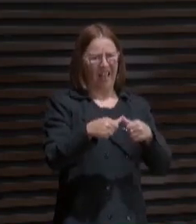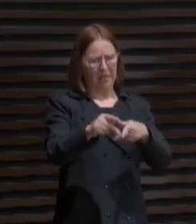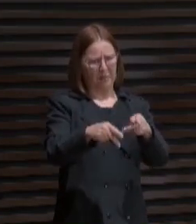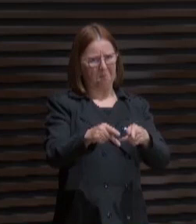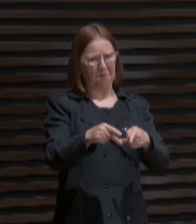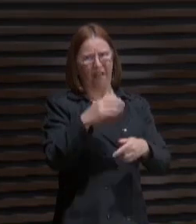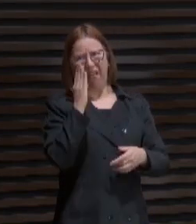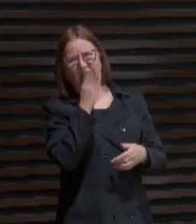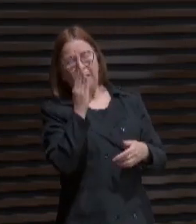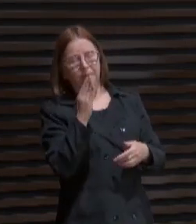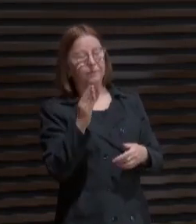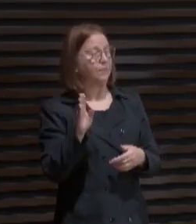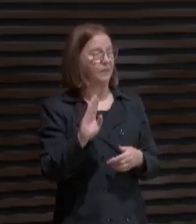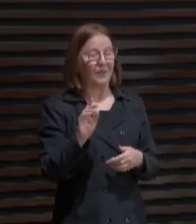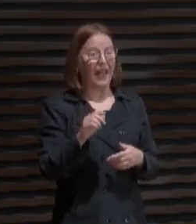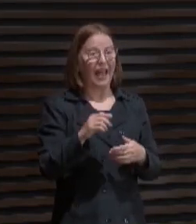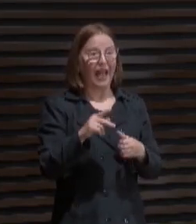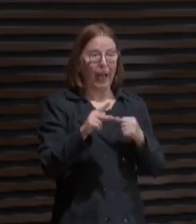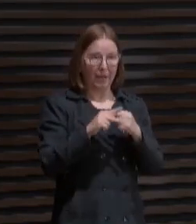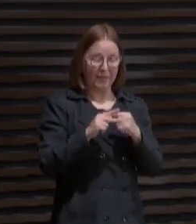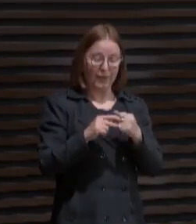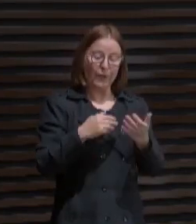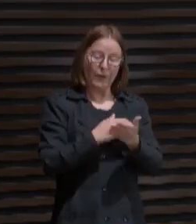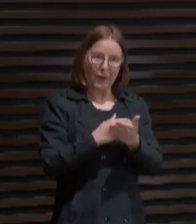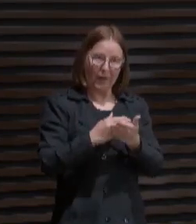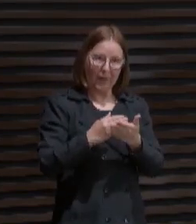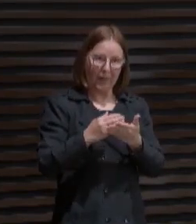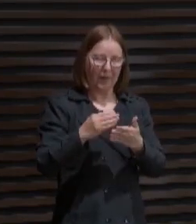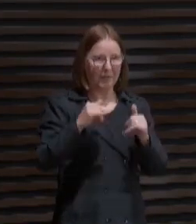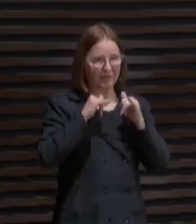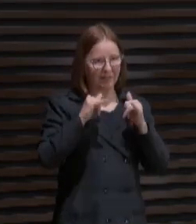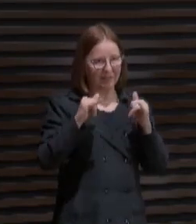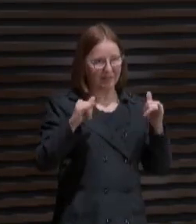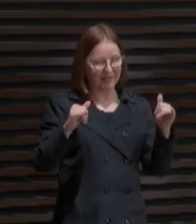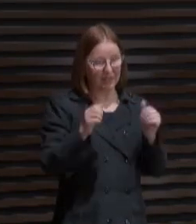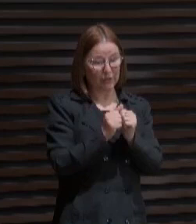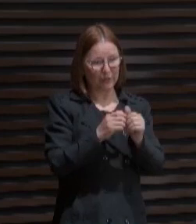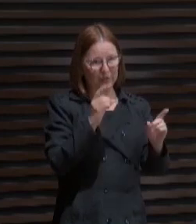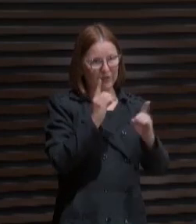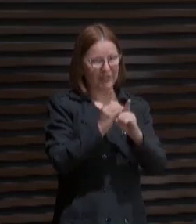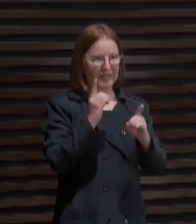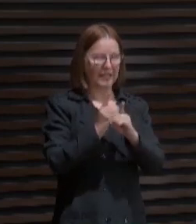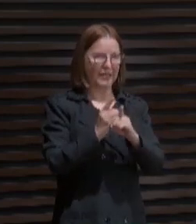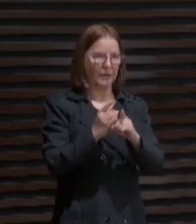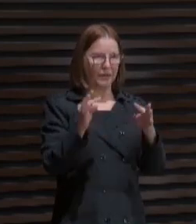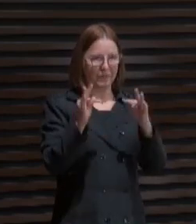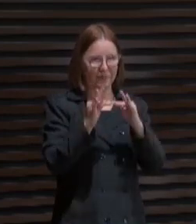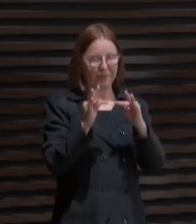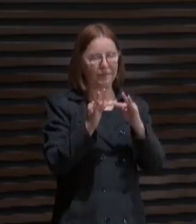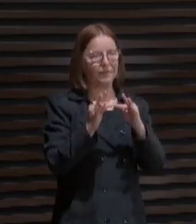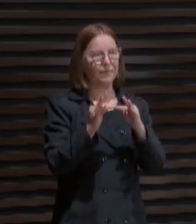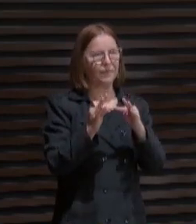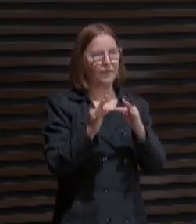aí Pedro começa a fazer um discurso junto com os demais discípulos, todos eles no templo, com os demais discípulos,